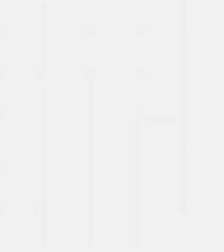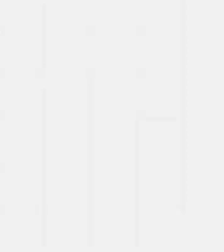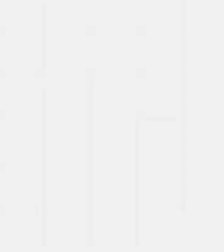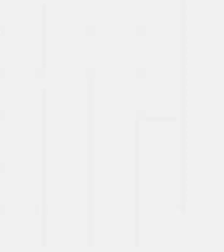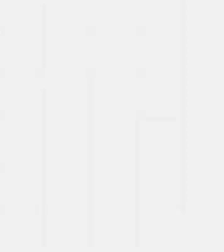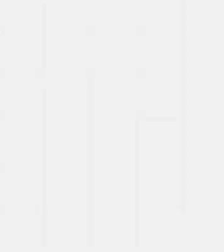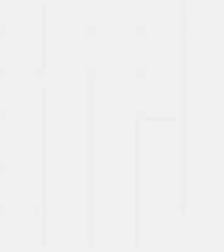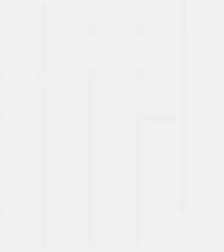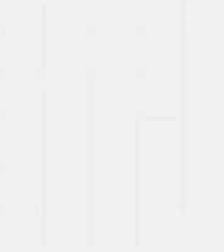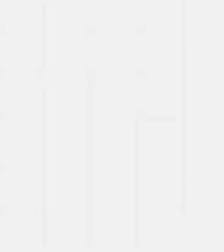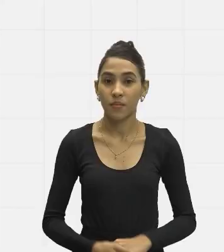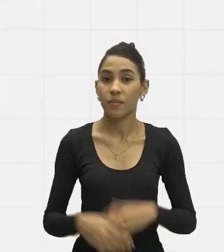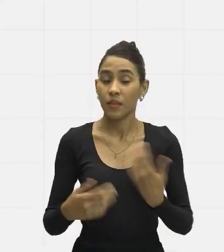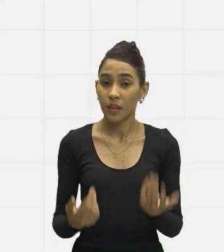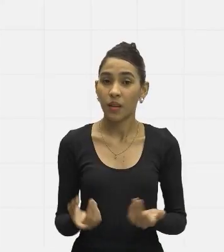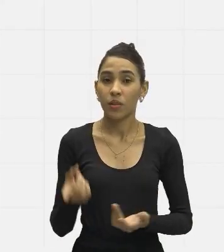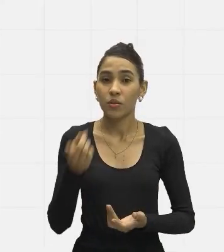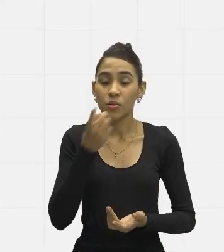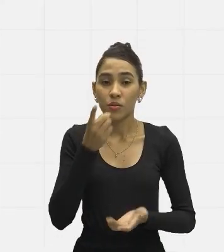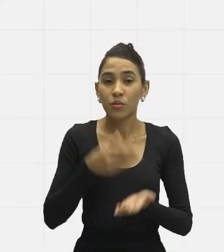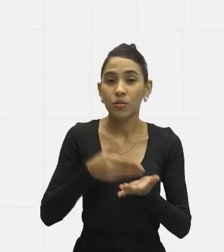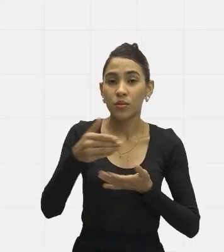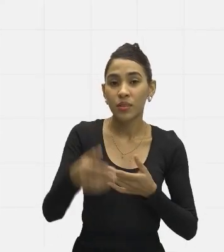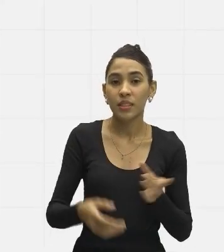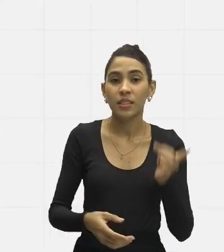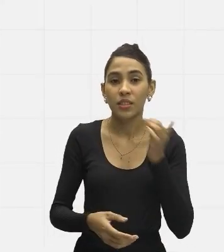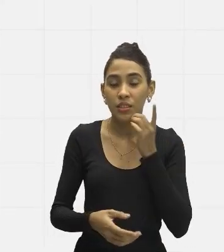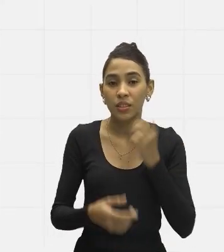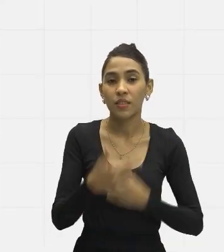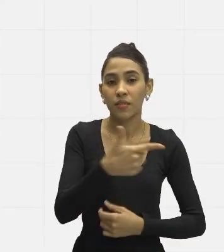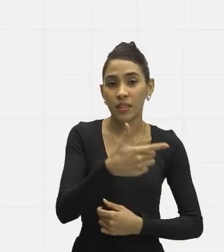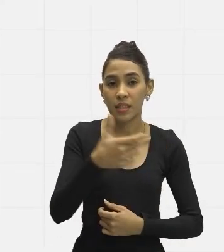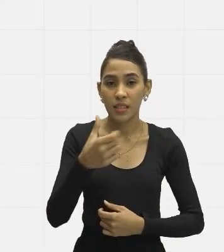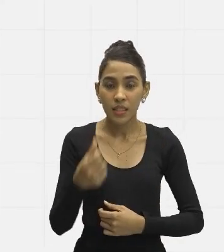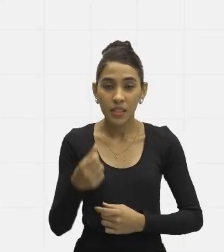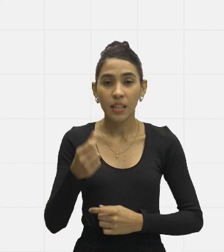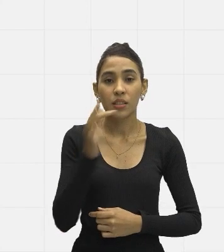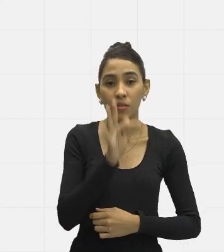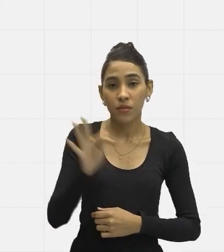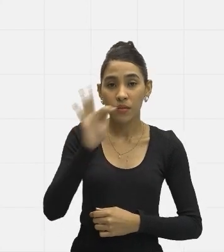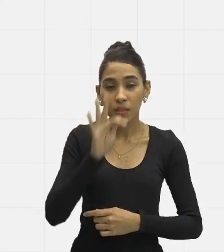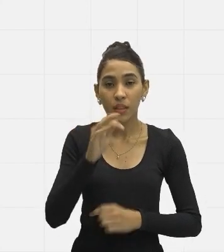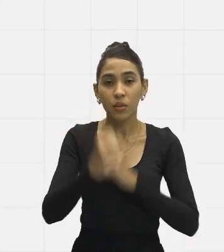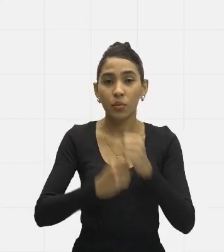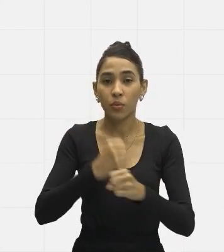aula inaugural, professora Ellen? A data da nossa aula inaugural é dia